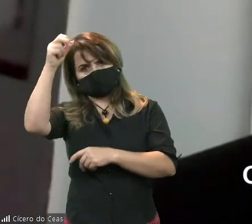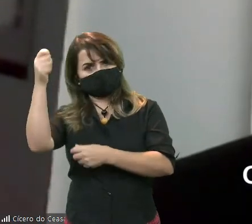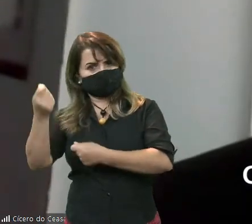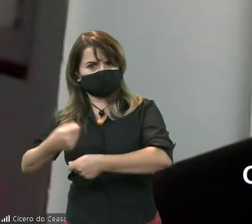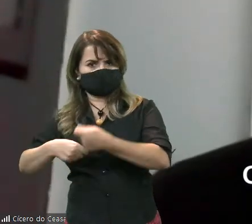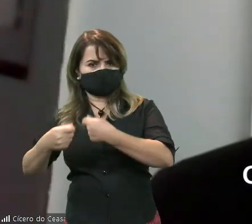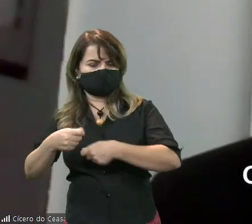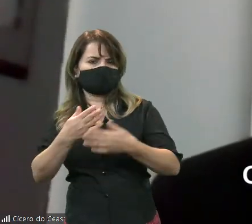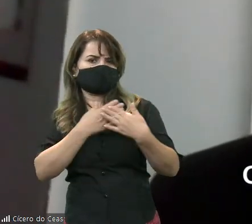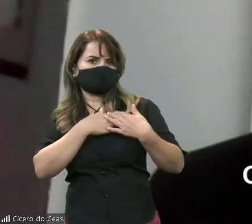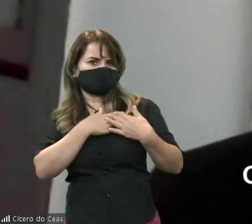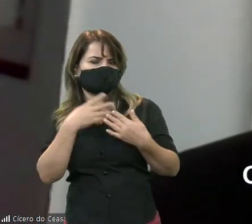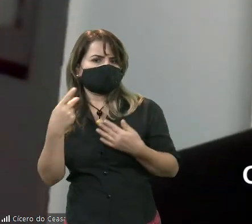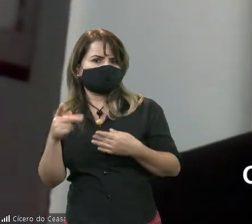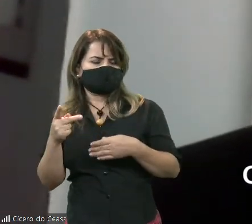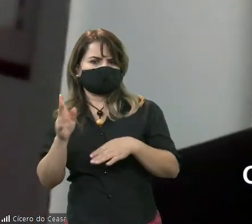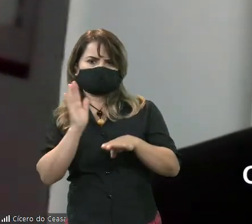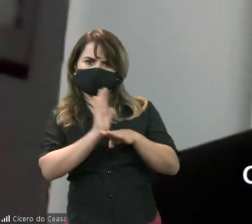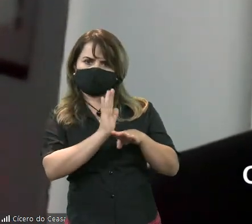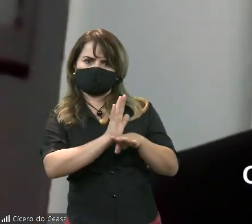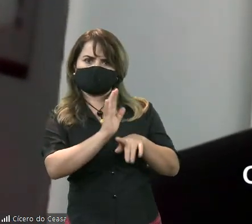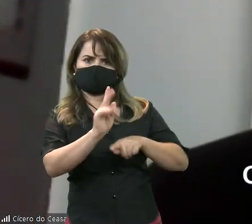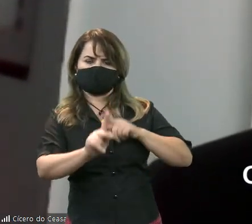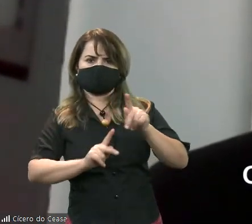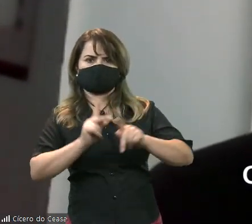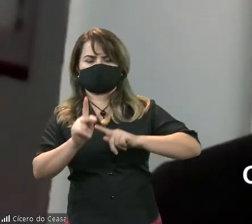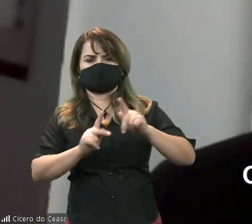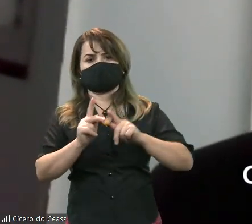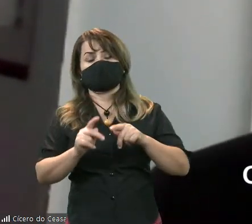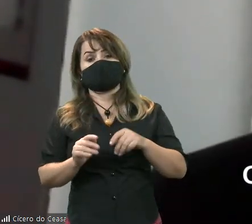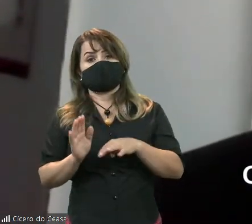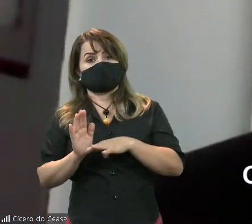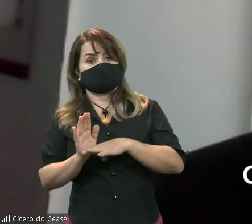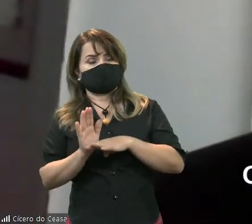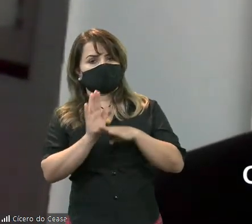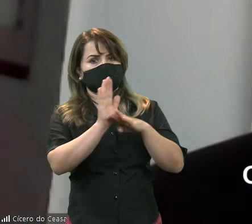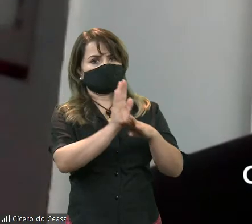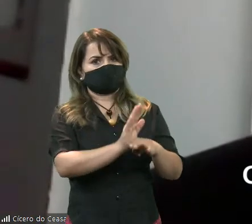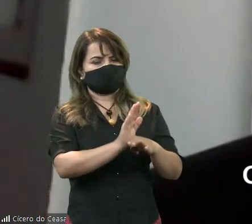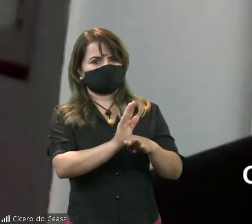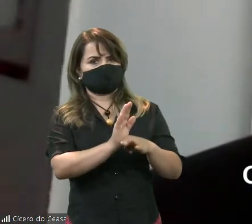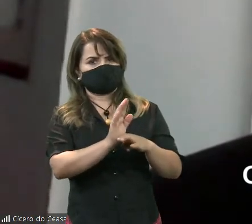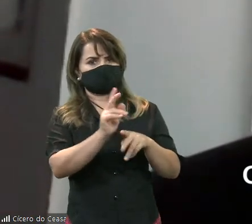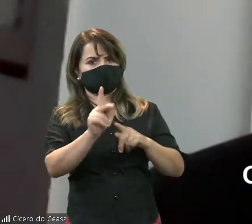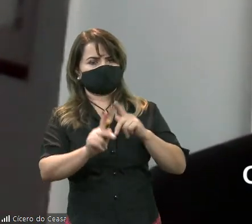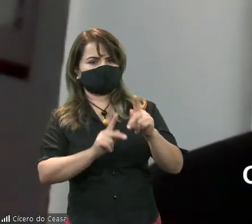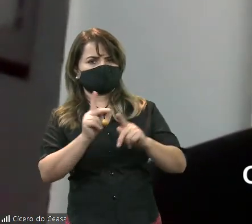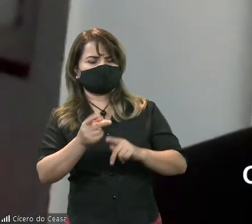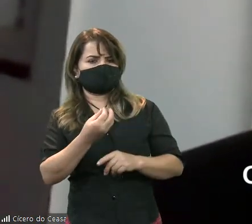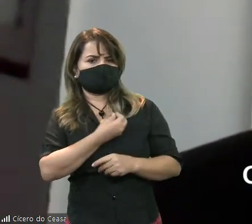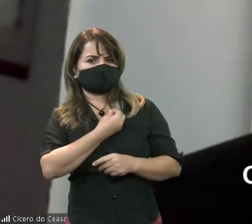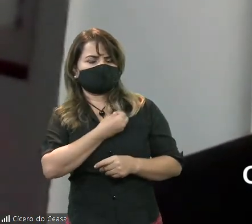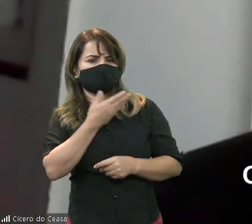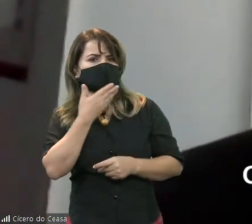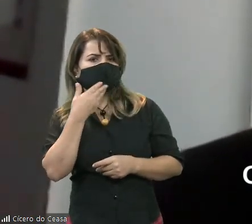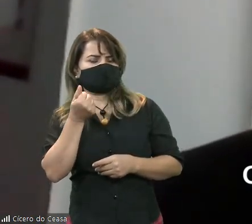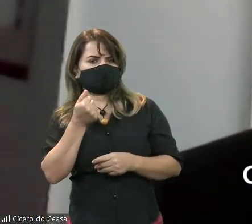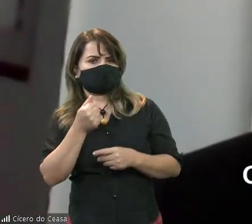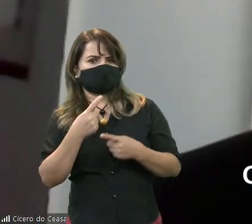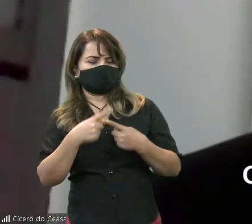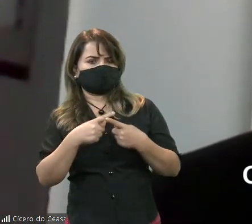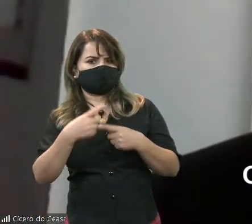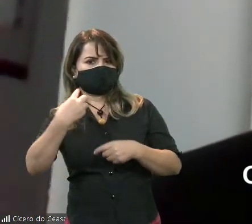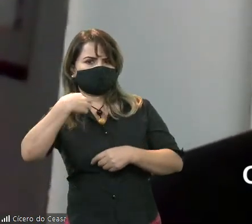sabe o que facilitará a vida desse nosso povo no trajeto